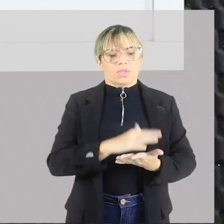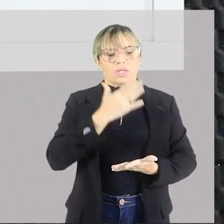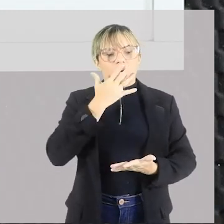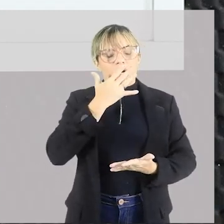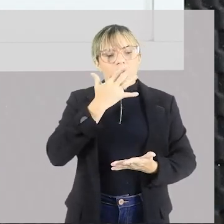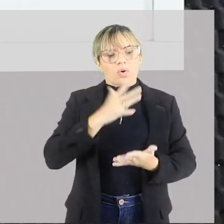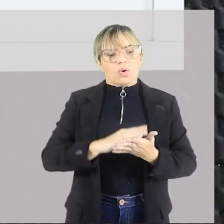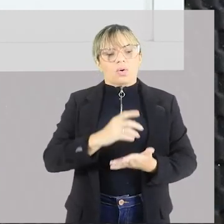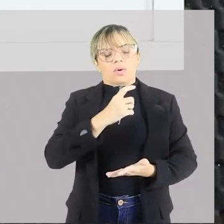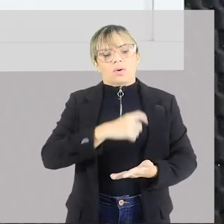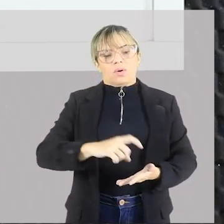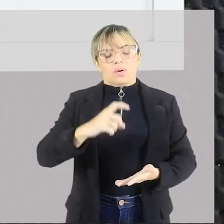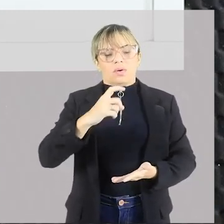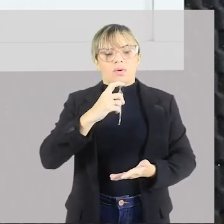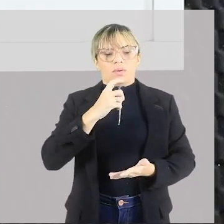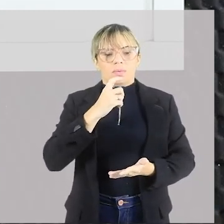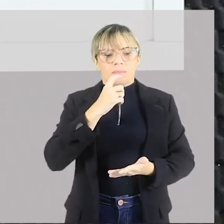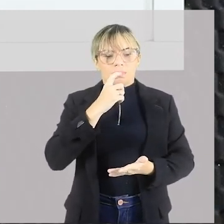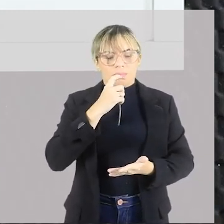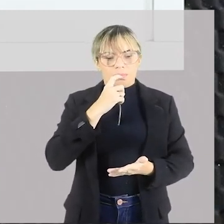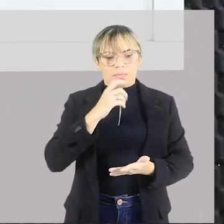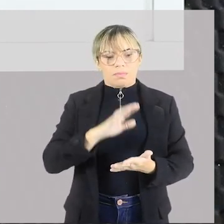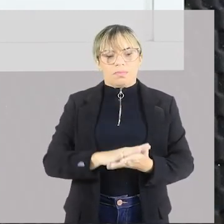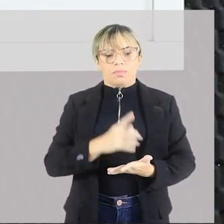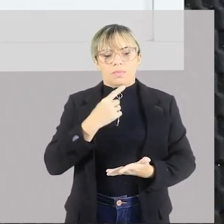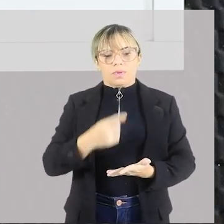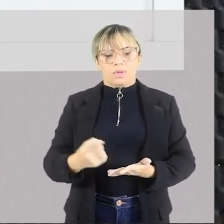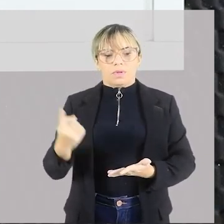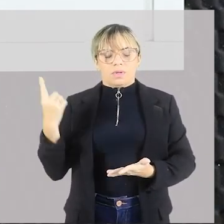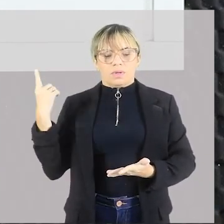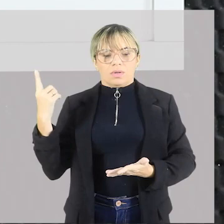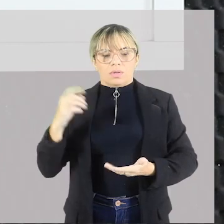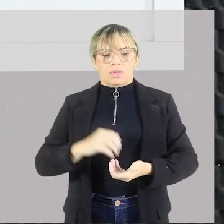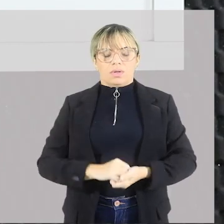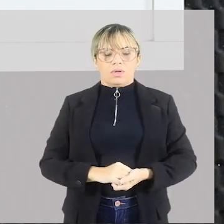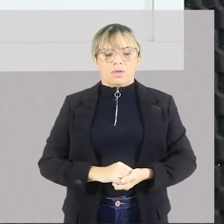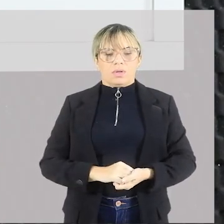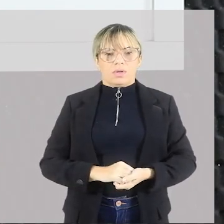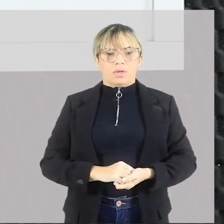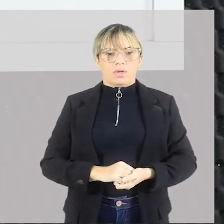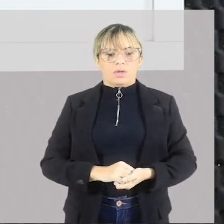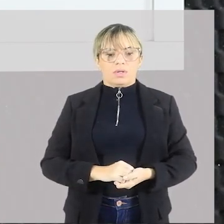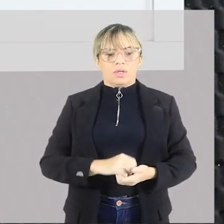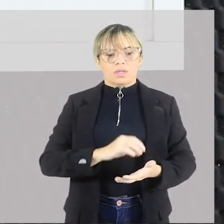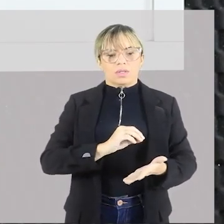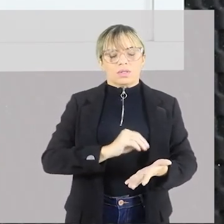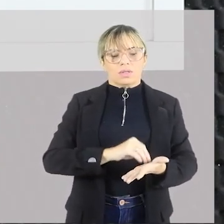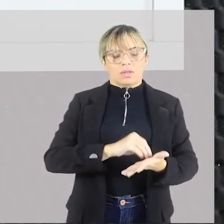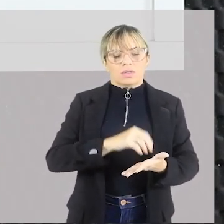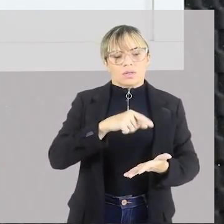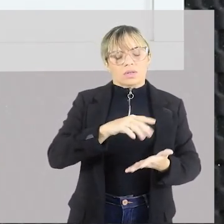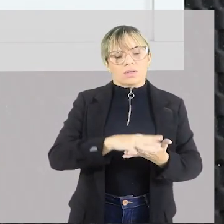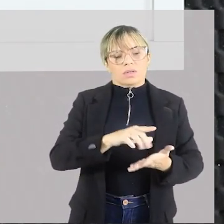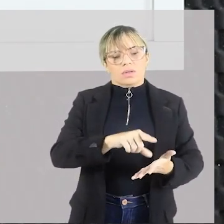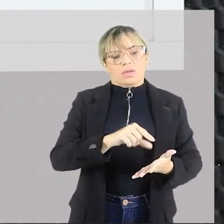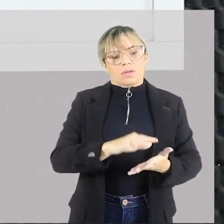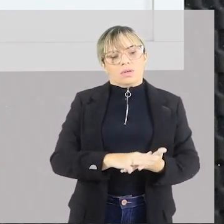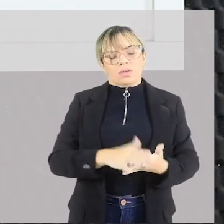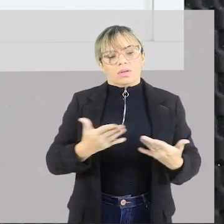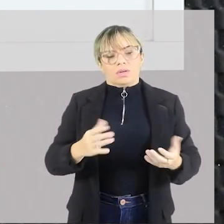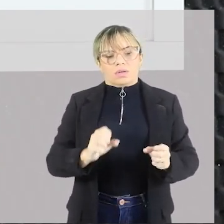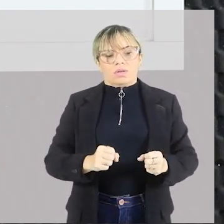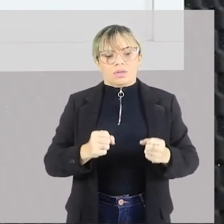certo e outras opções né para saber aqui as outras opções quanto é que falta você vai